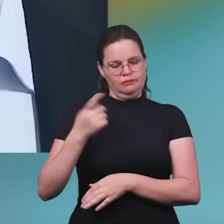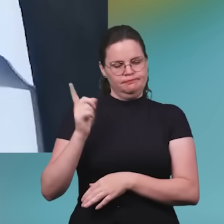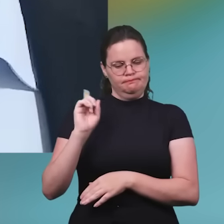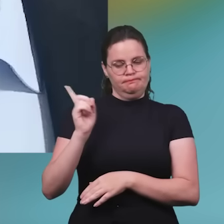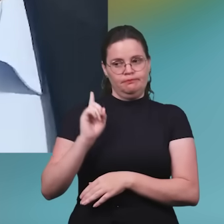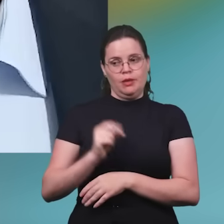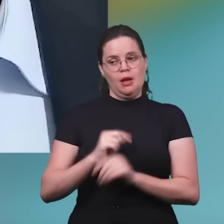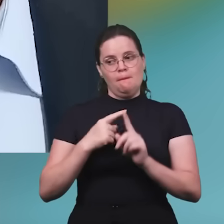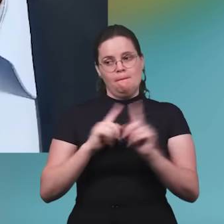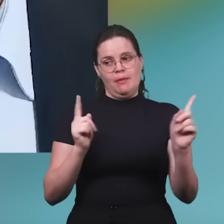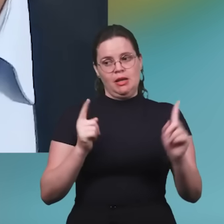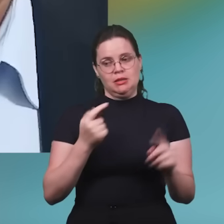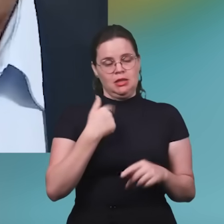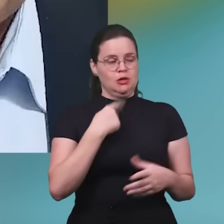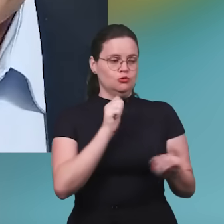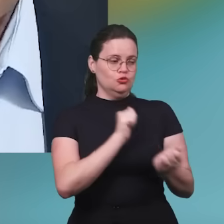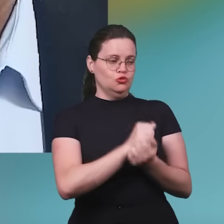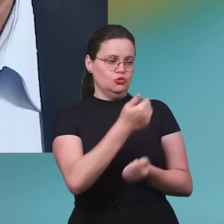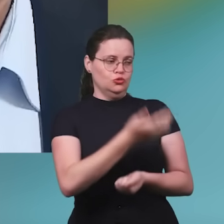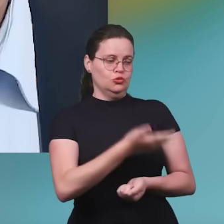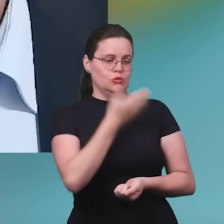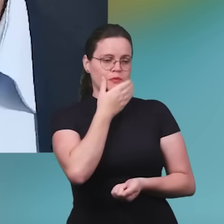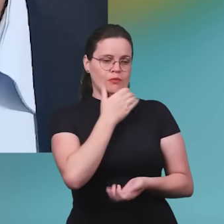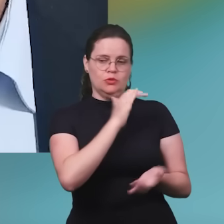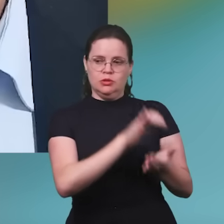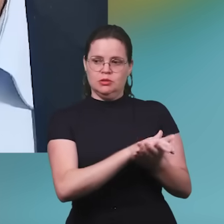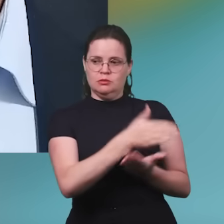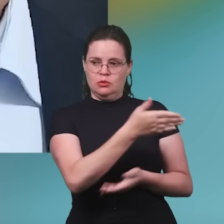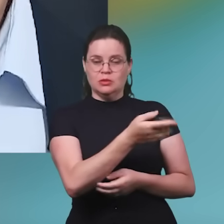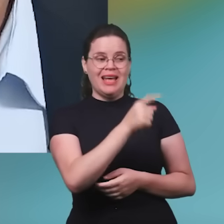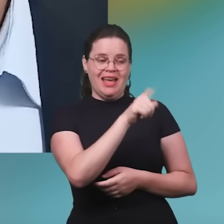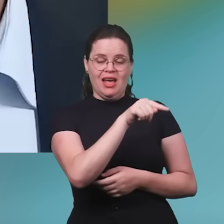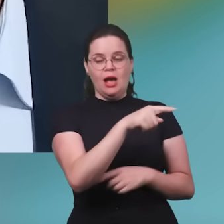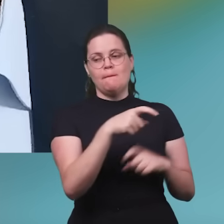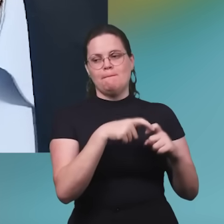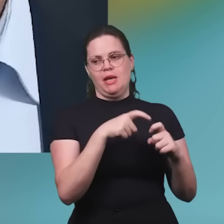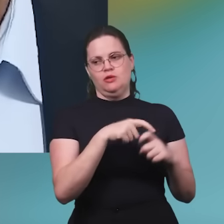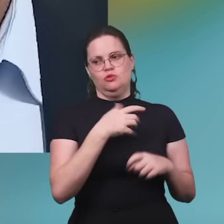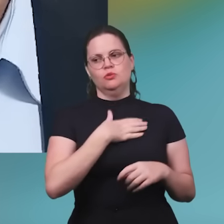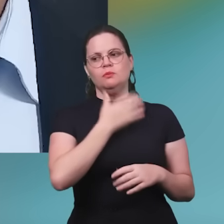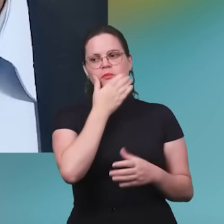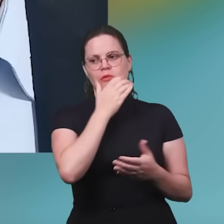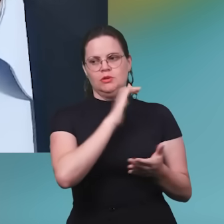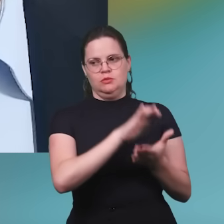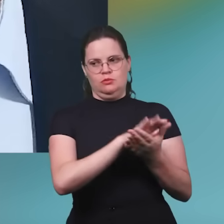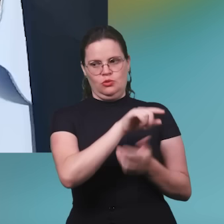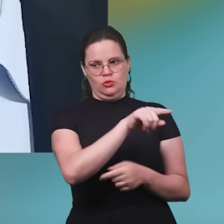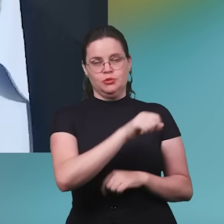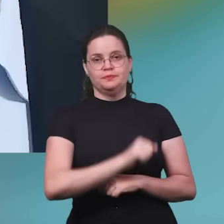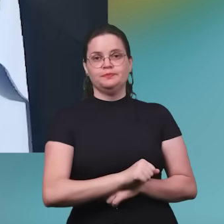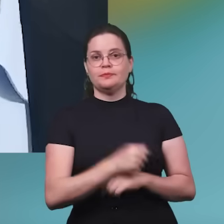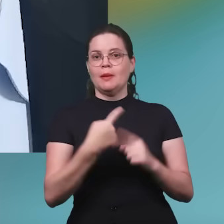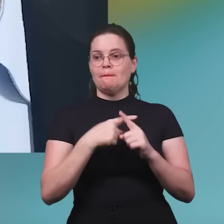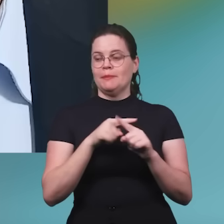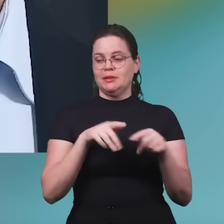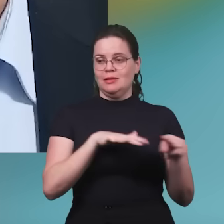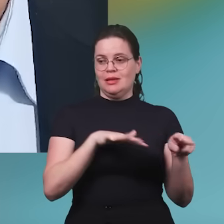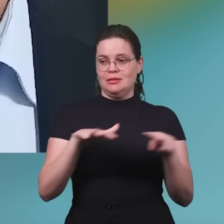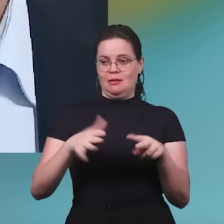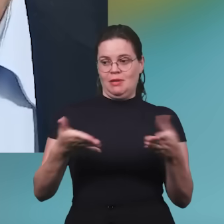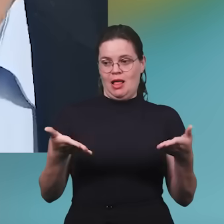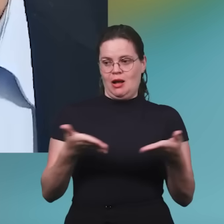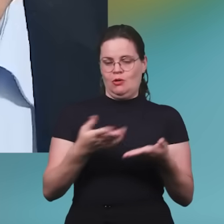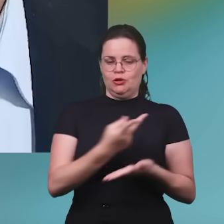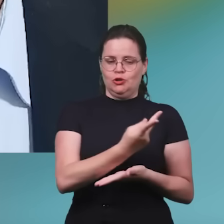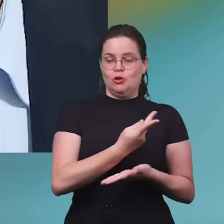estou eu, o meu marido aqui, meu marido inclusive é médico, e nessa semana nós